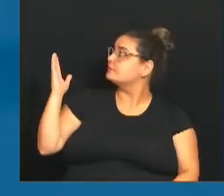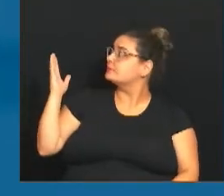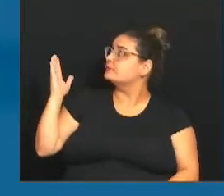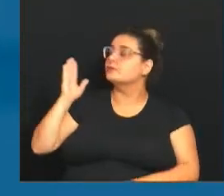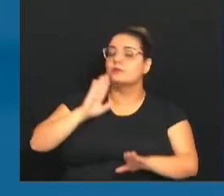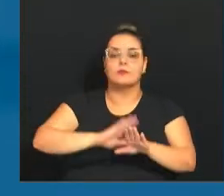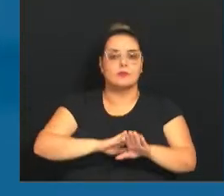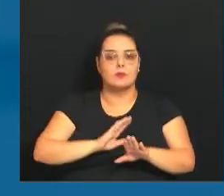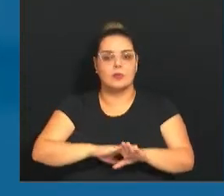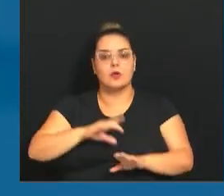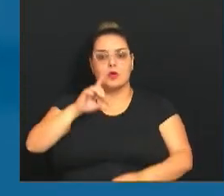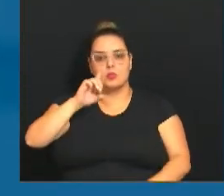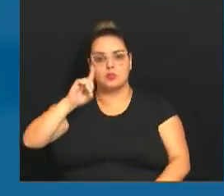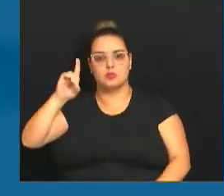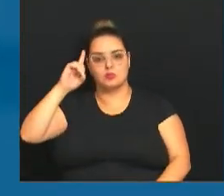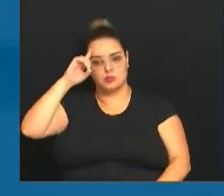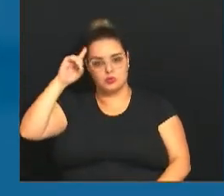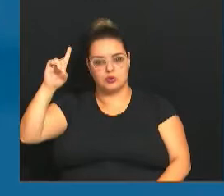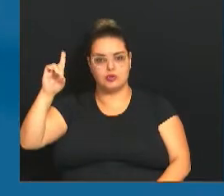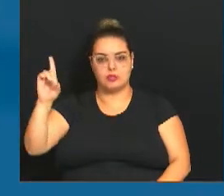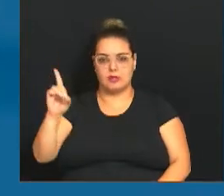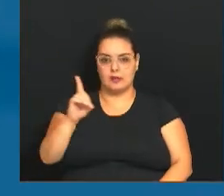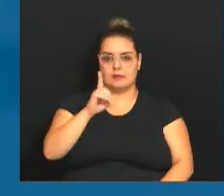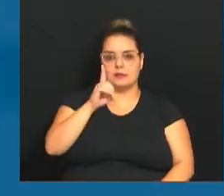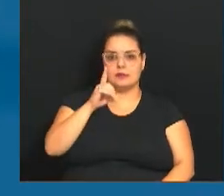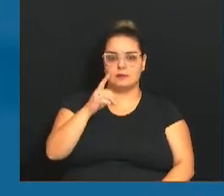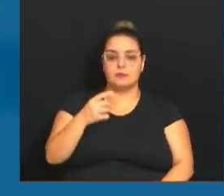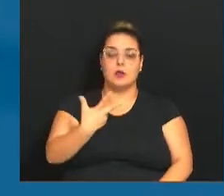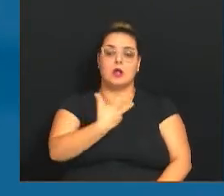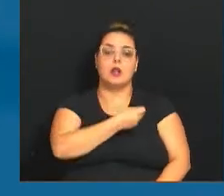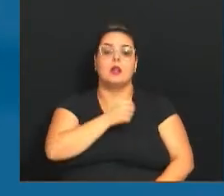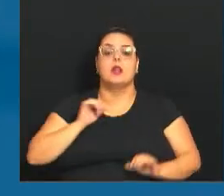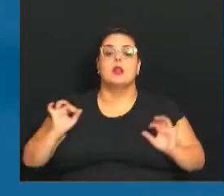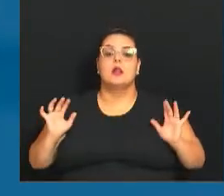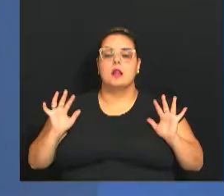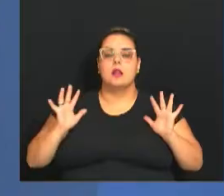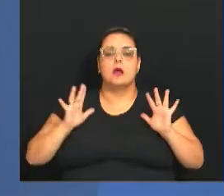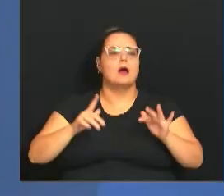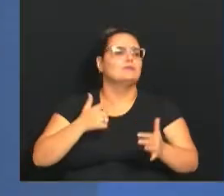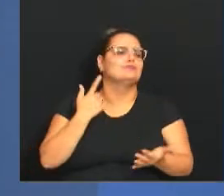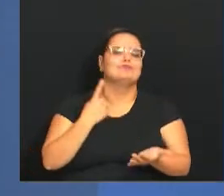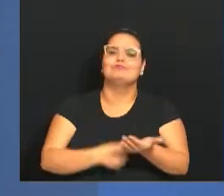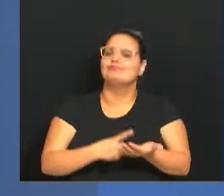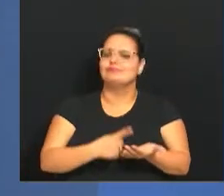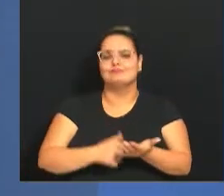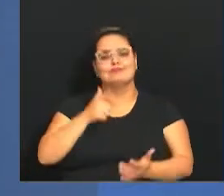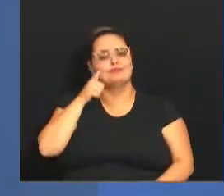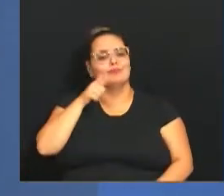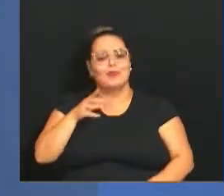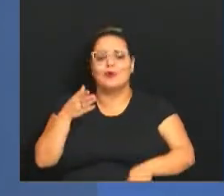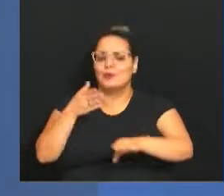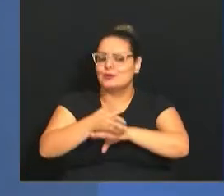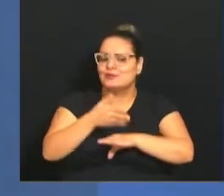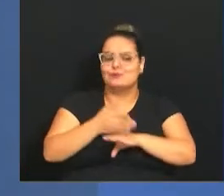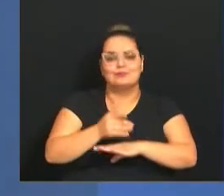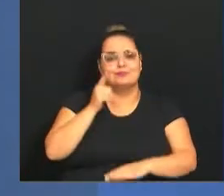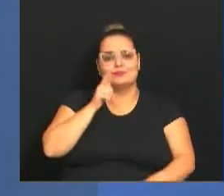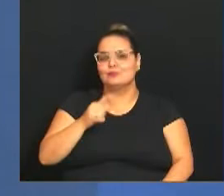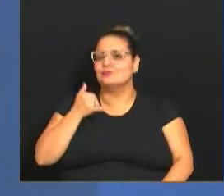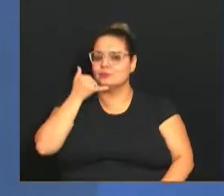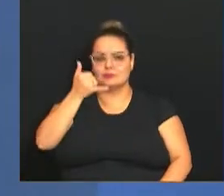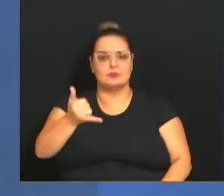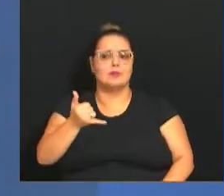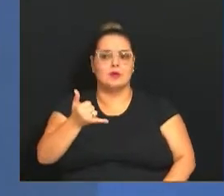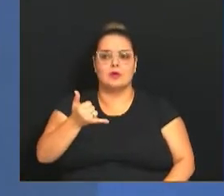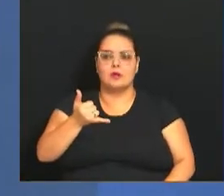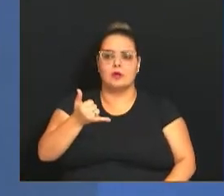essa vacinação espontânea, ou seja, eu não agendei, não consegui entrar no site, não consegui ligar no telefone